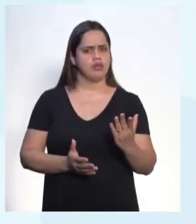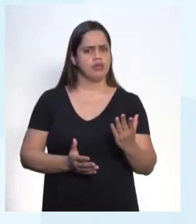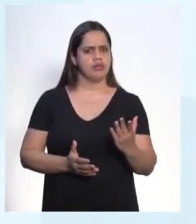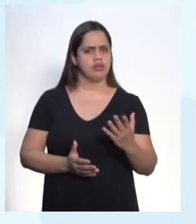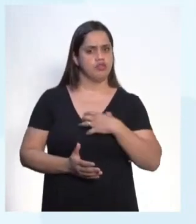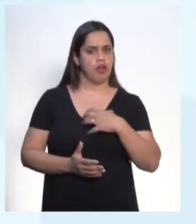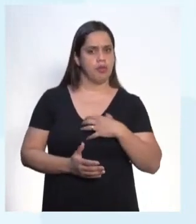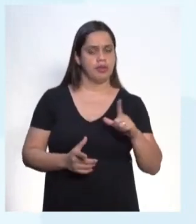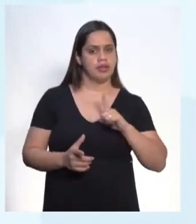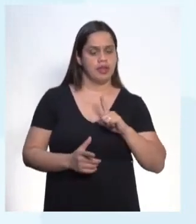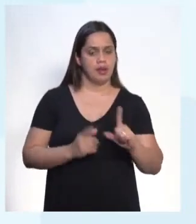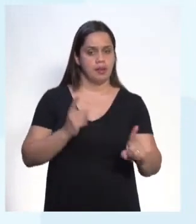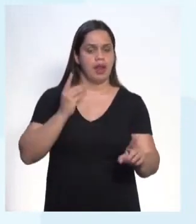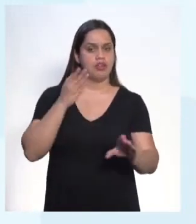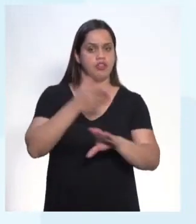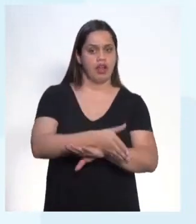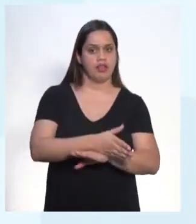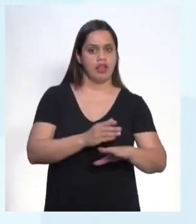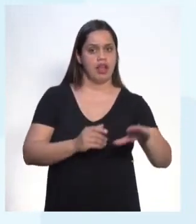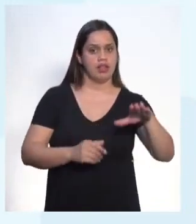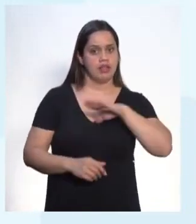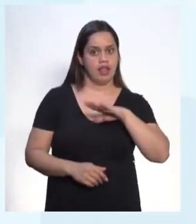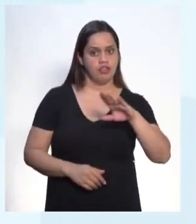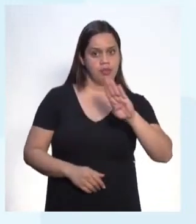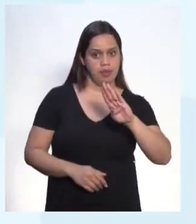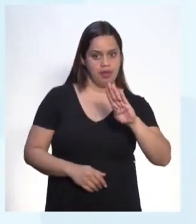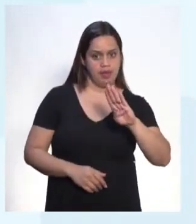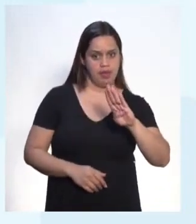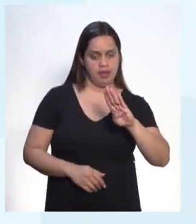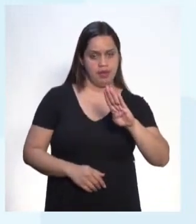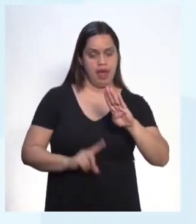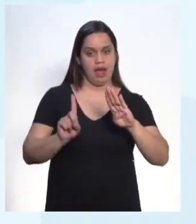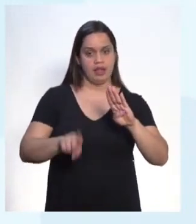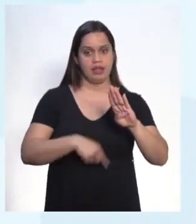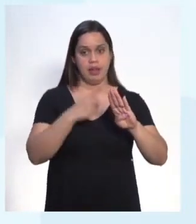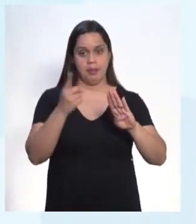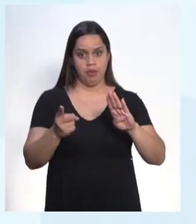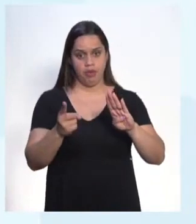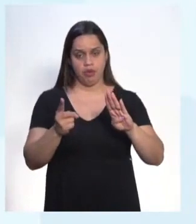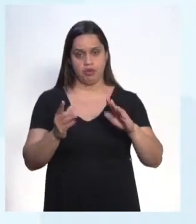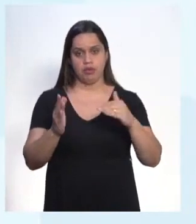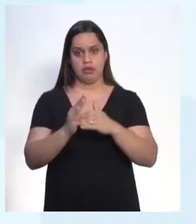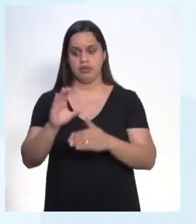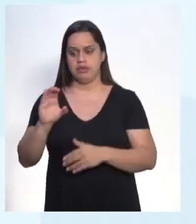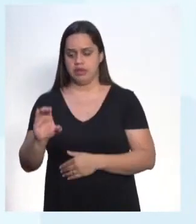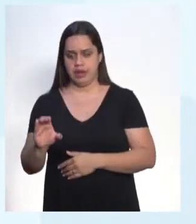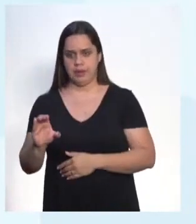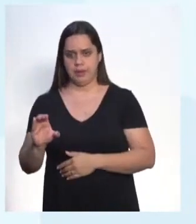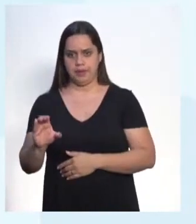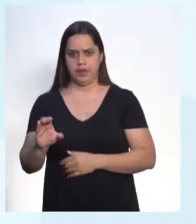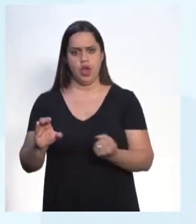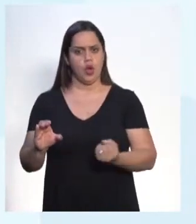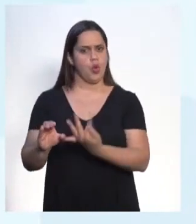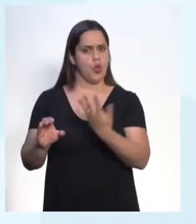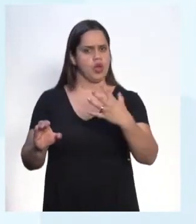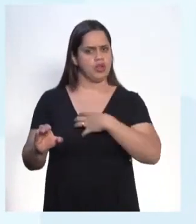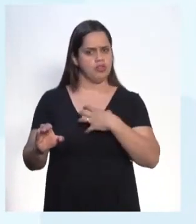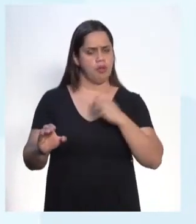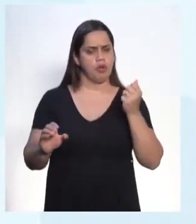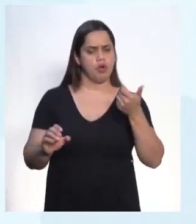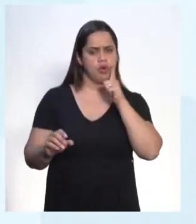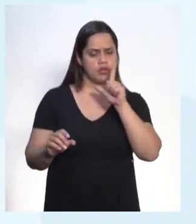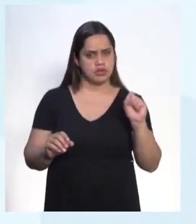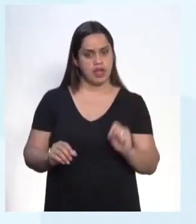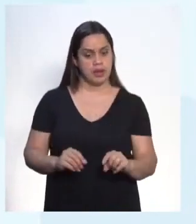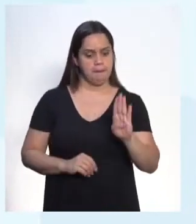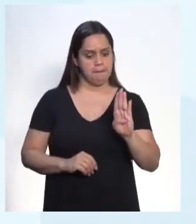B? Aí, passando de B para C, de quantas formas você pode ir de